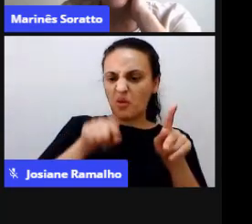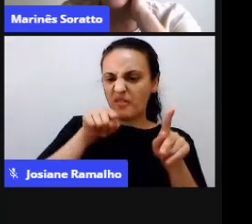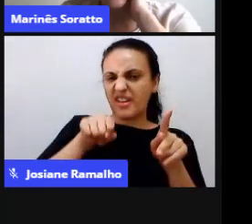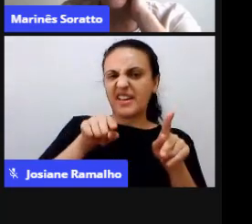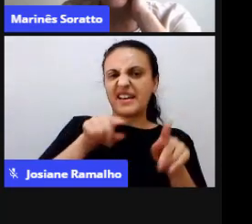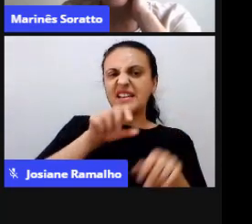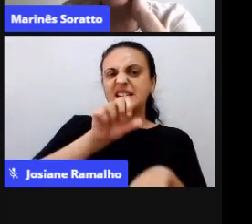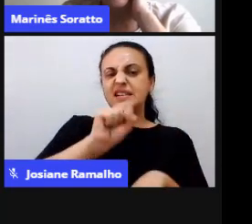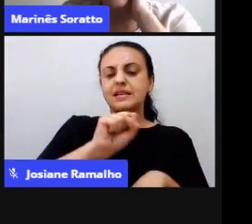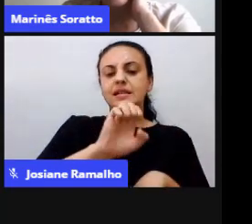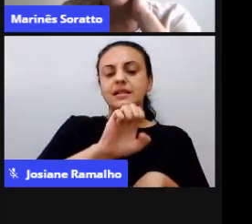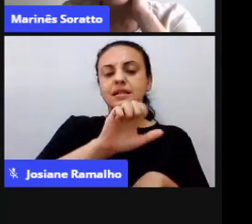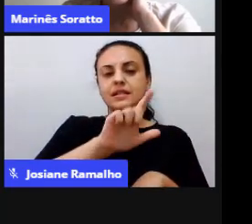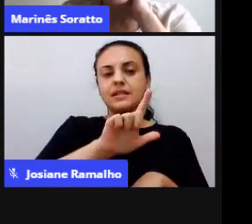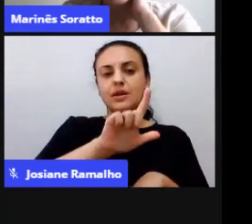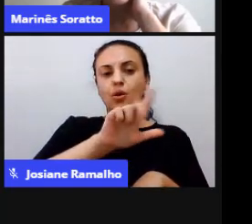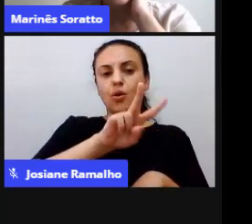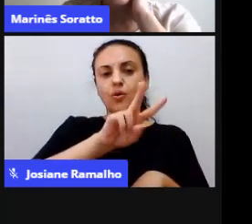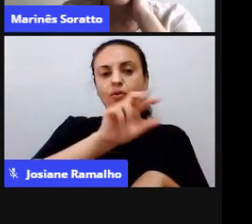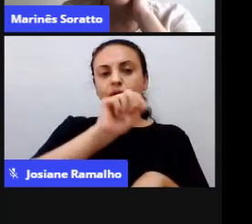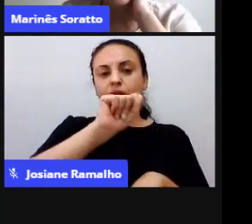indígena no Brasil.